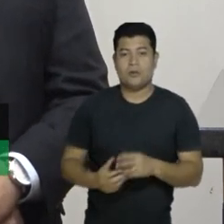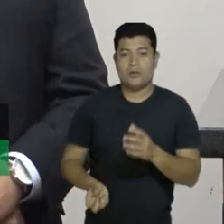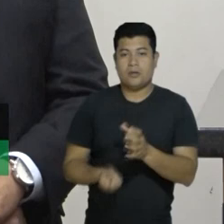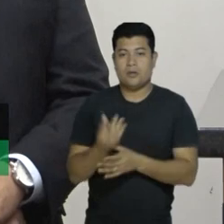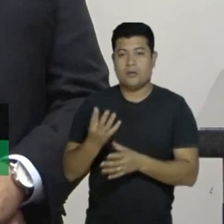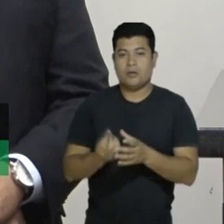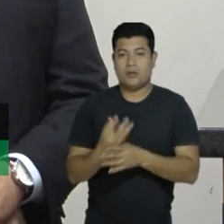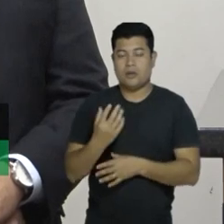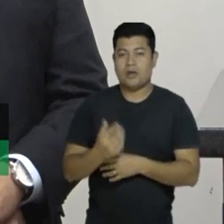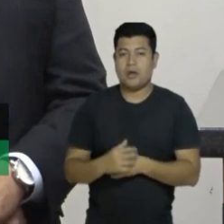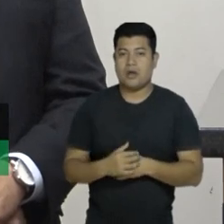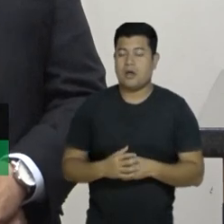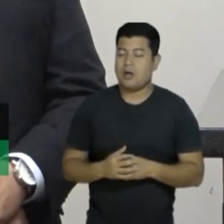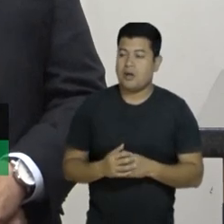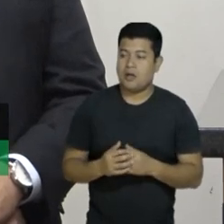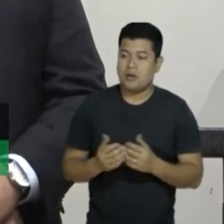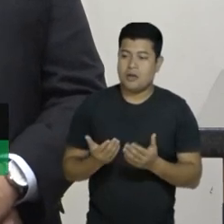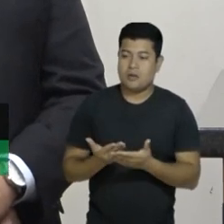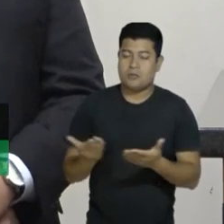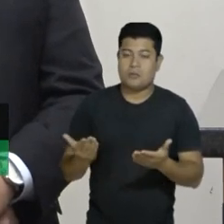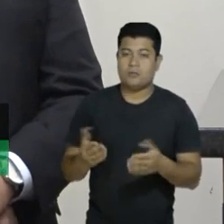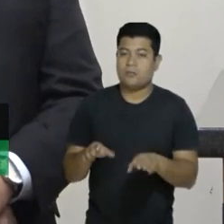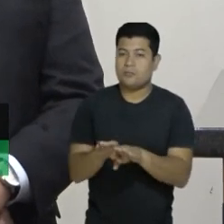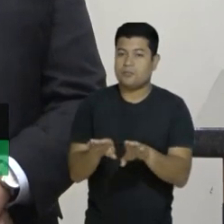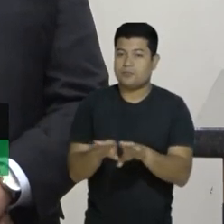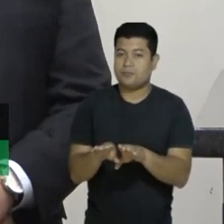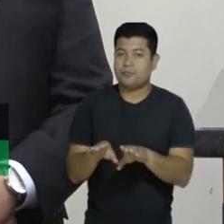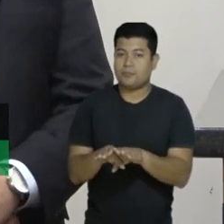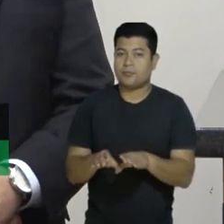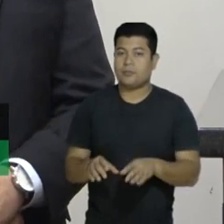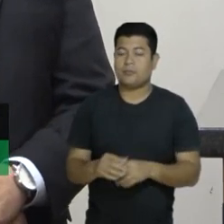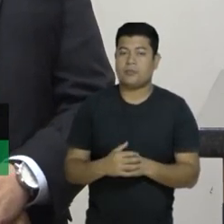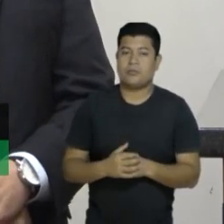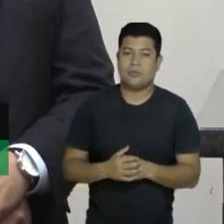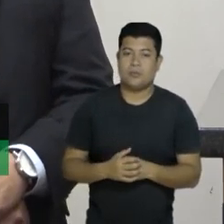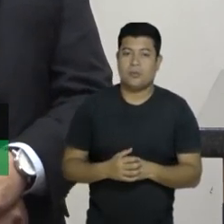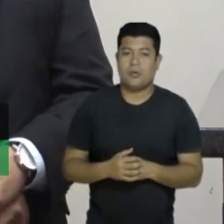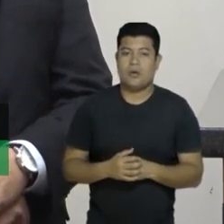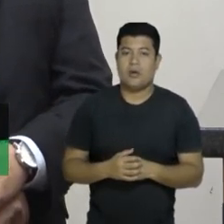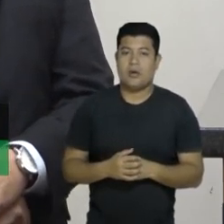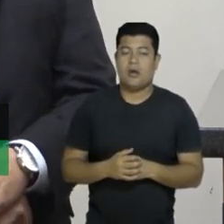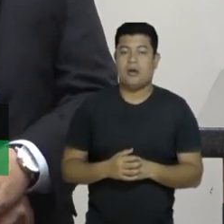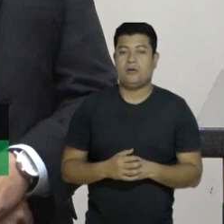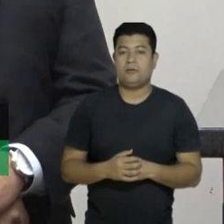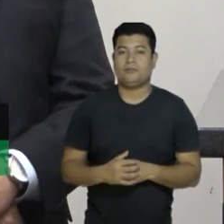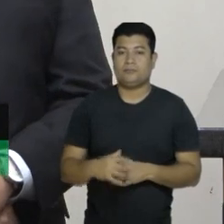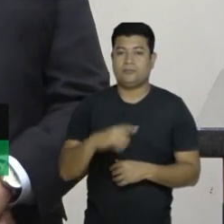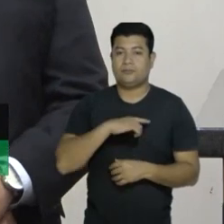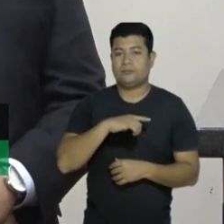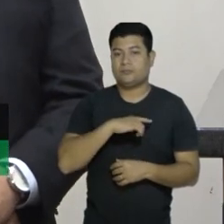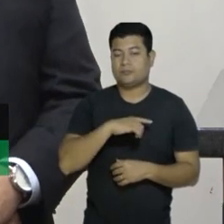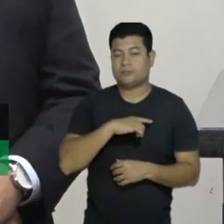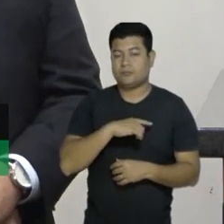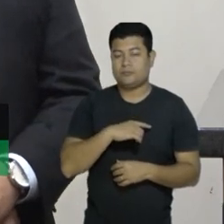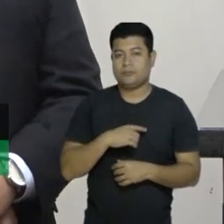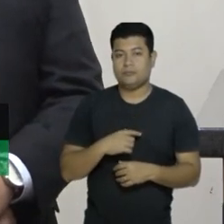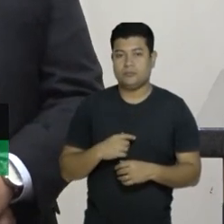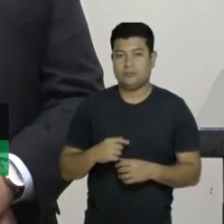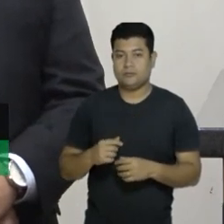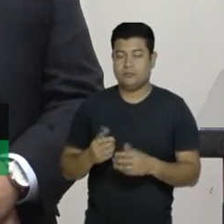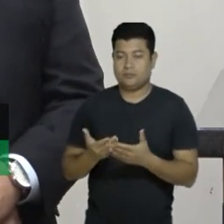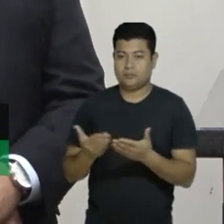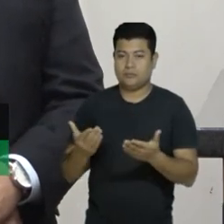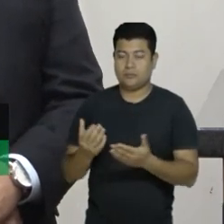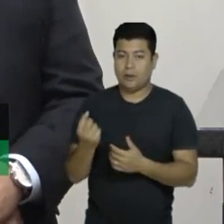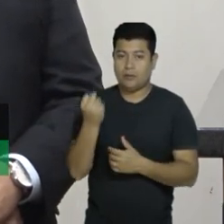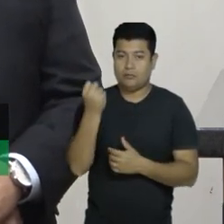aquícola, né? E também tem uma posição bastante fortalecida no turismo